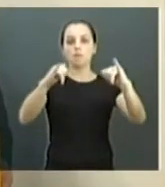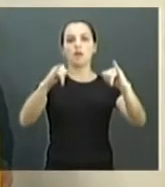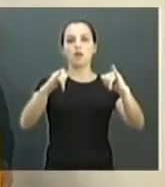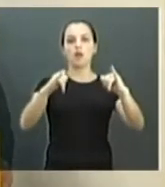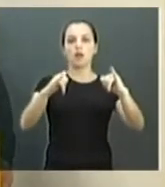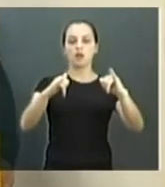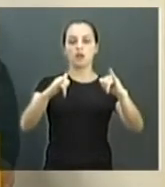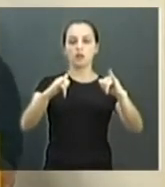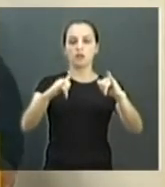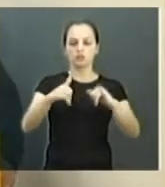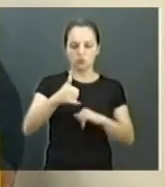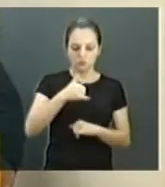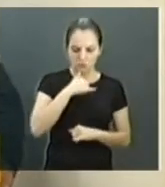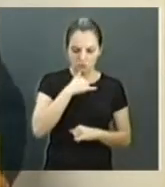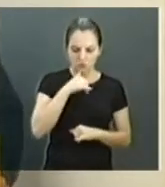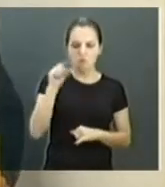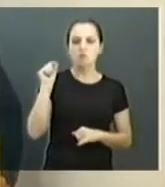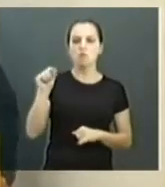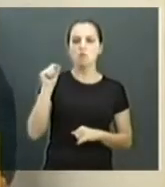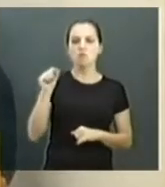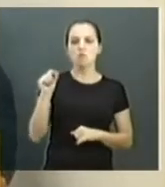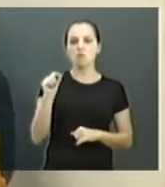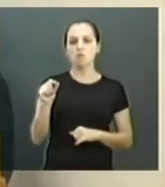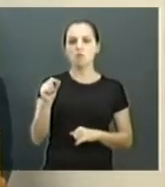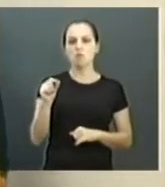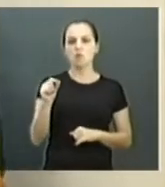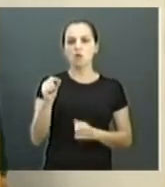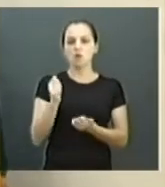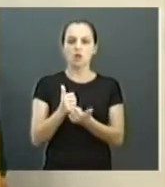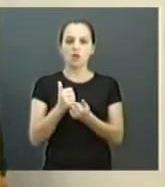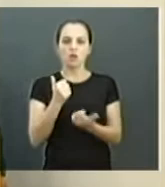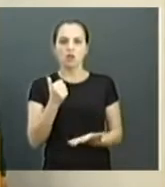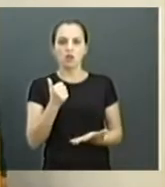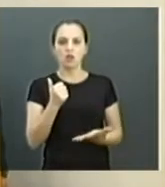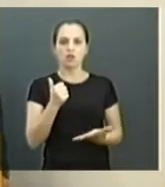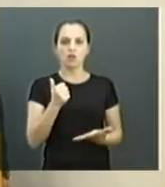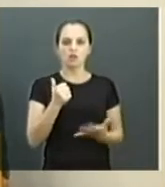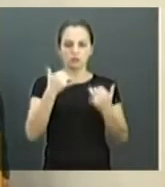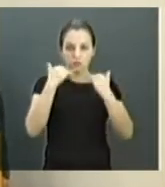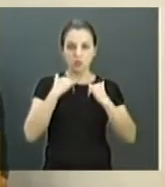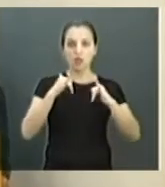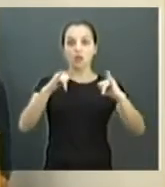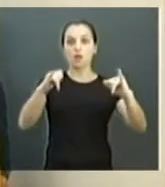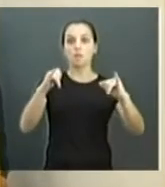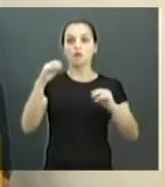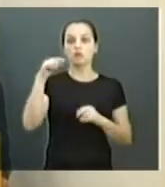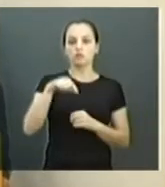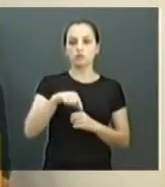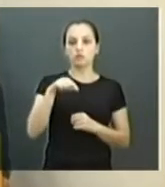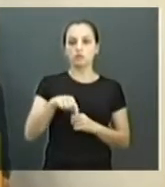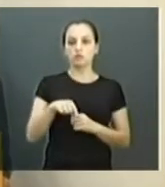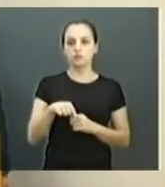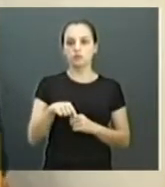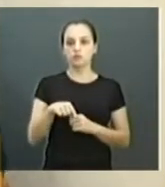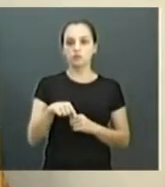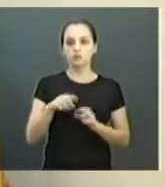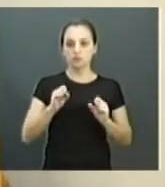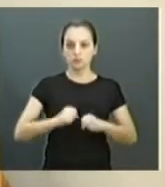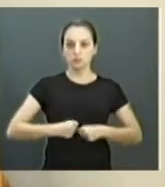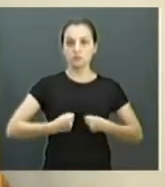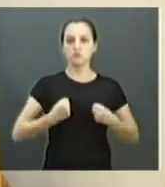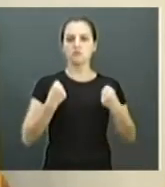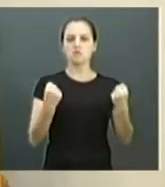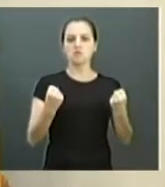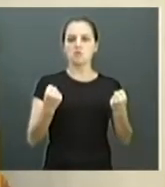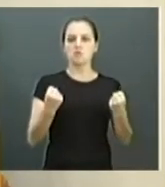ainda, ver o ponto que chegou na assessoria de imprensa, um servidor da assessoria de imprensa, que está aqui para fortalecer o